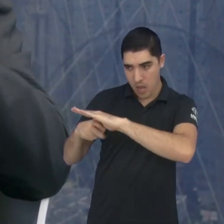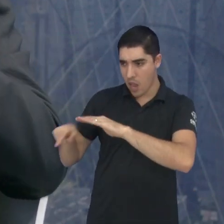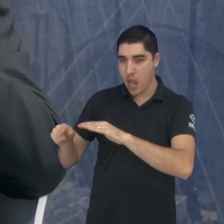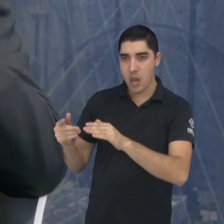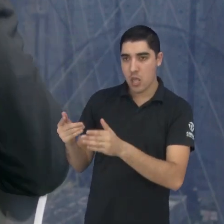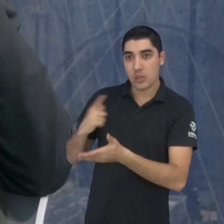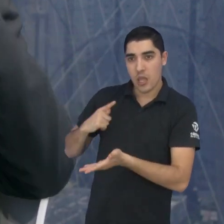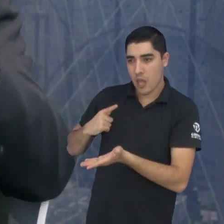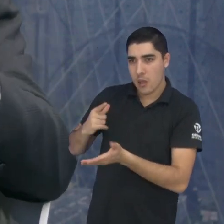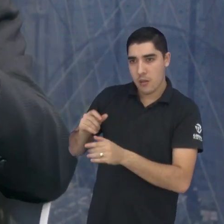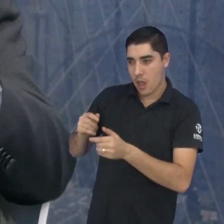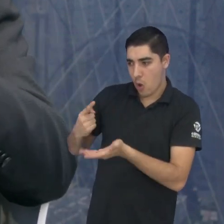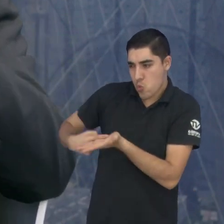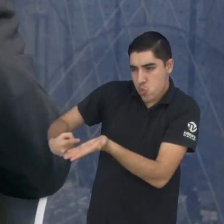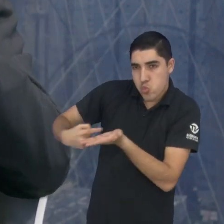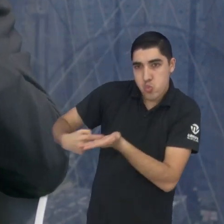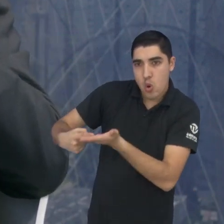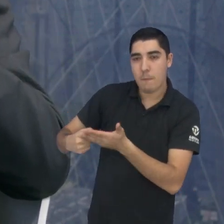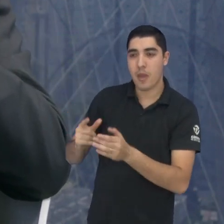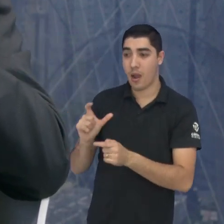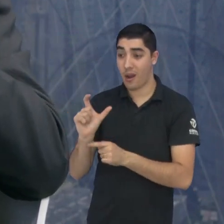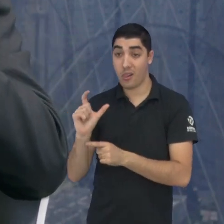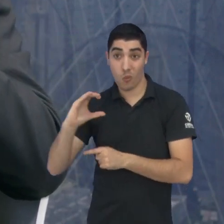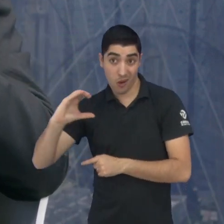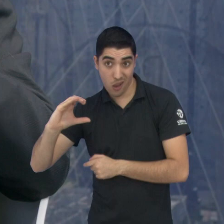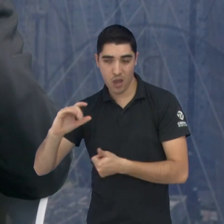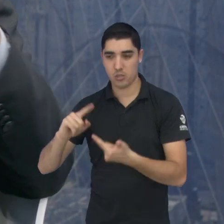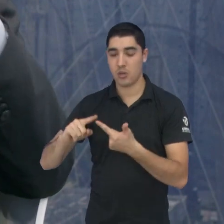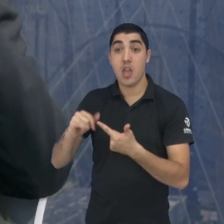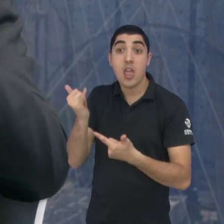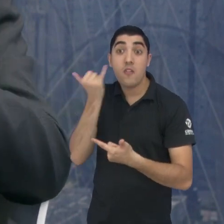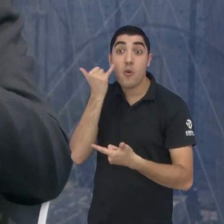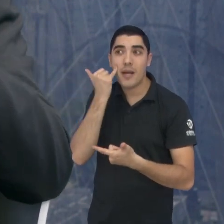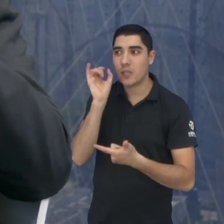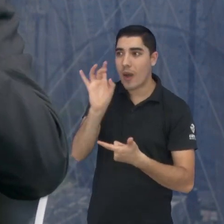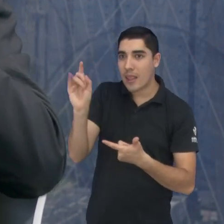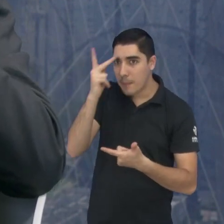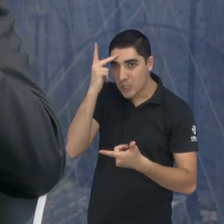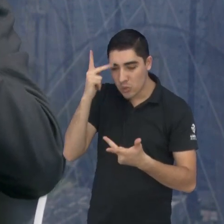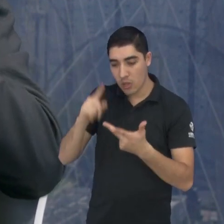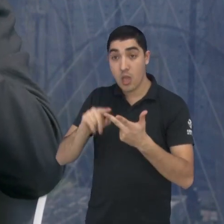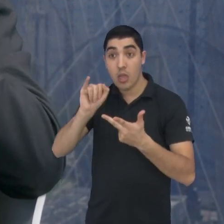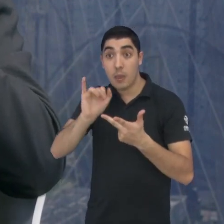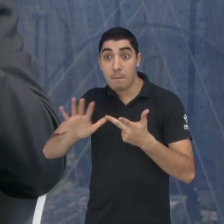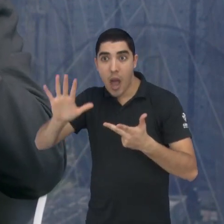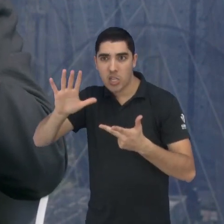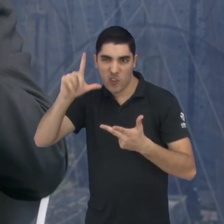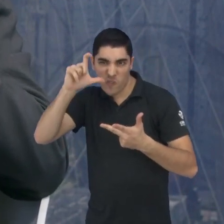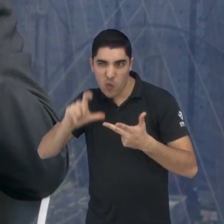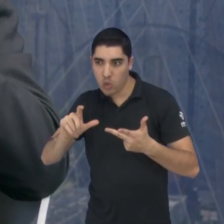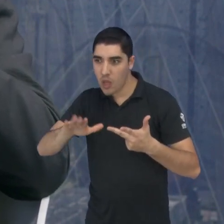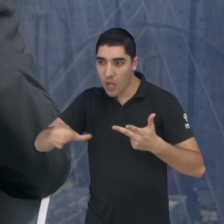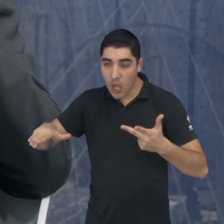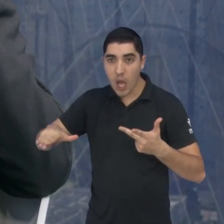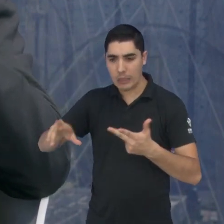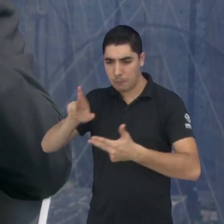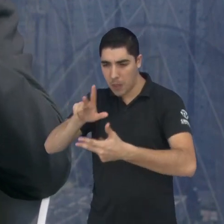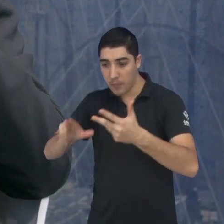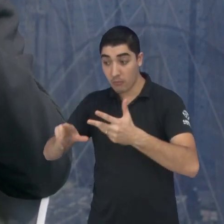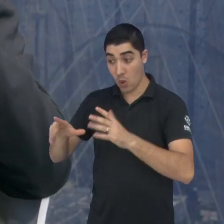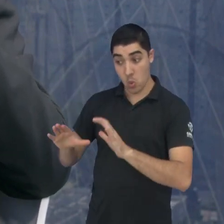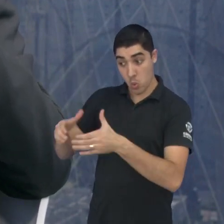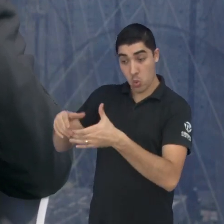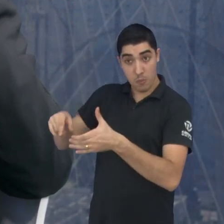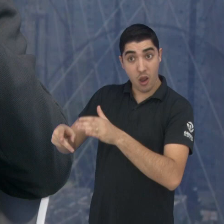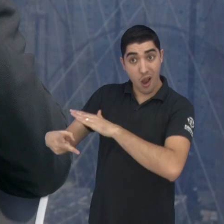produto de crime, compartilham cartões de crédito, dados das pessoas e compartilham imagens de crianças. Então, a busca